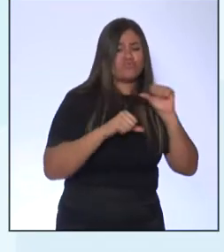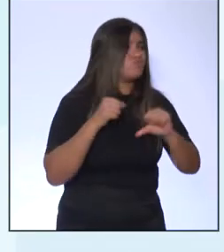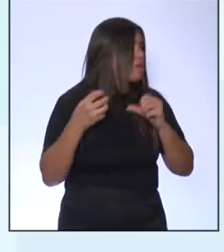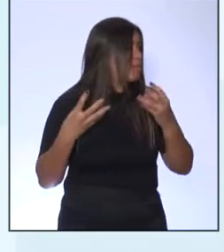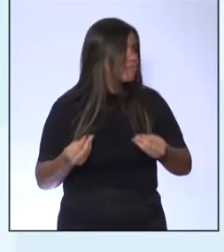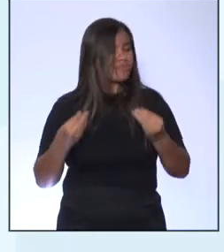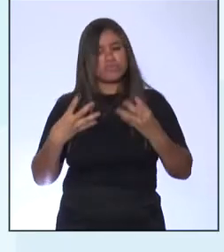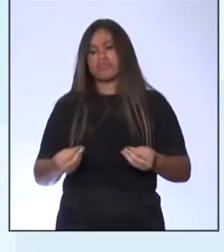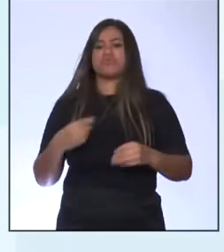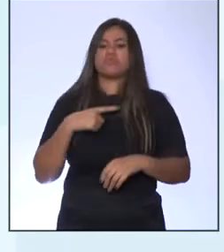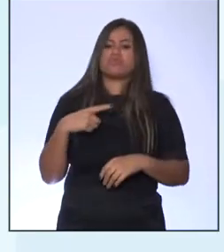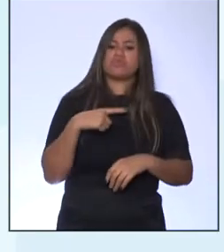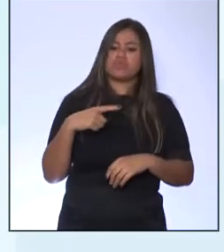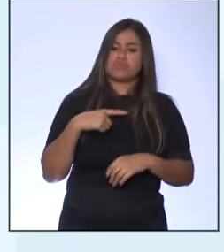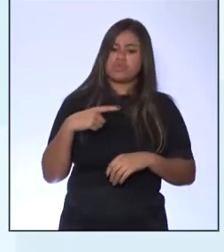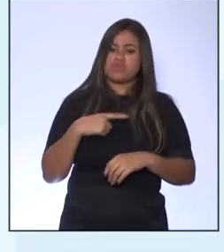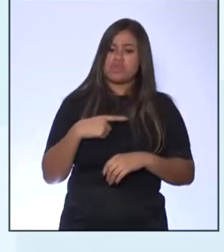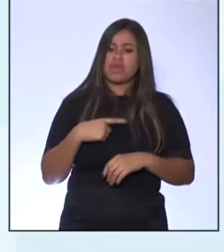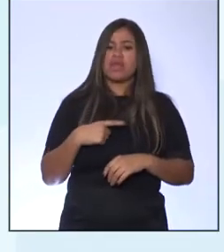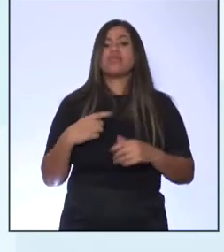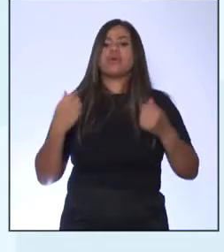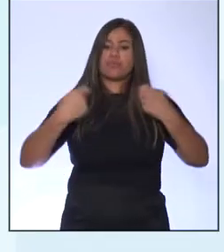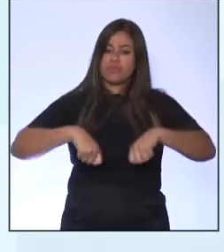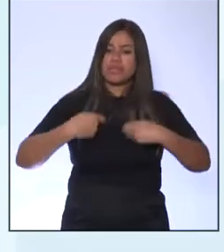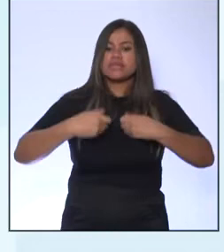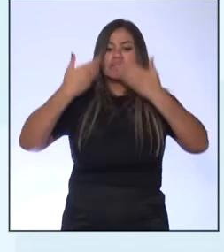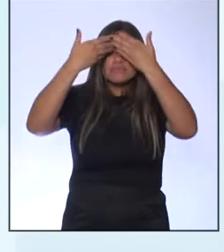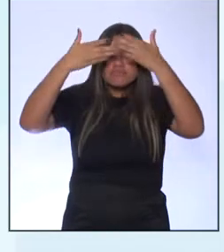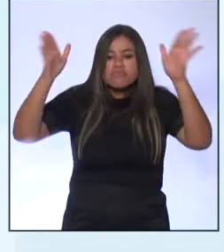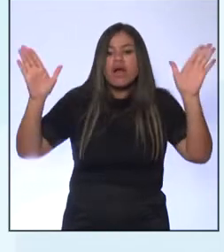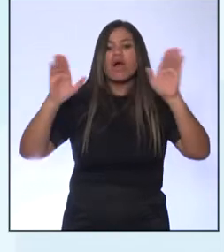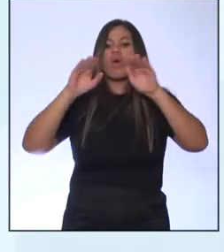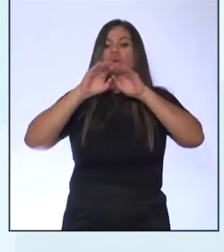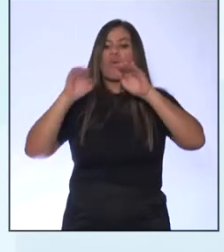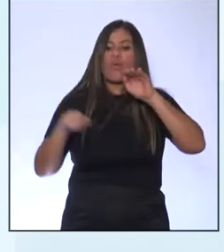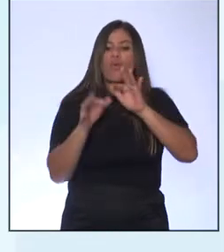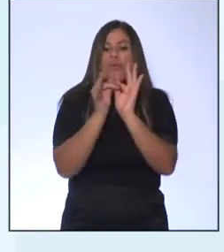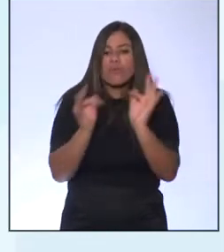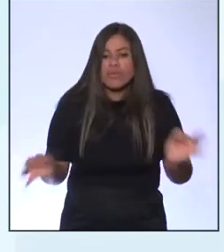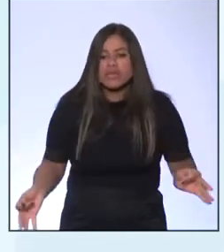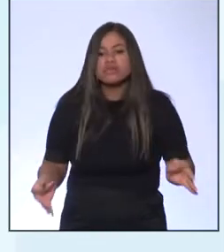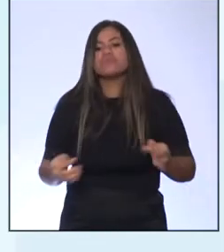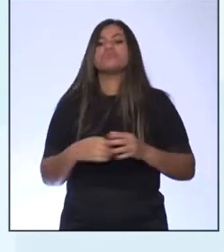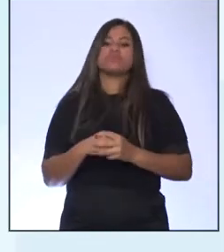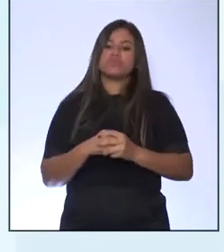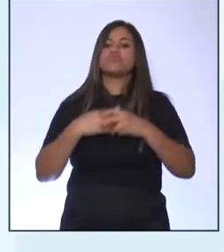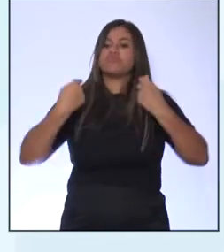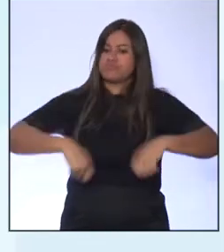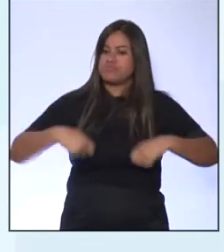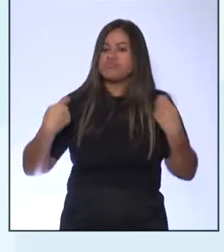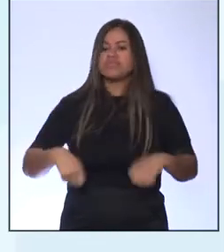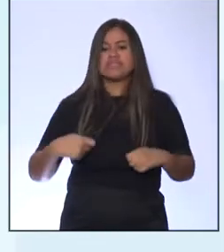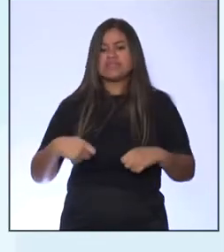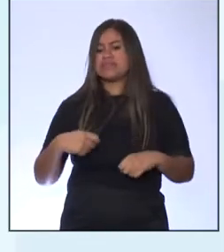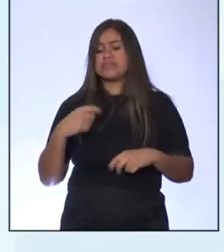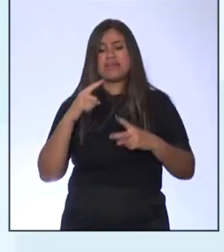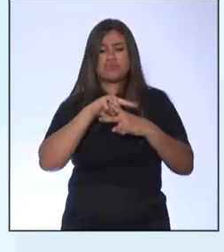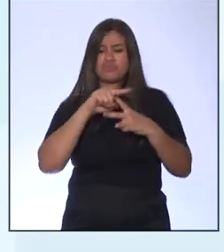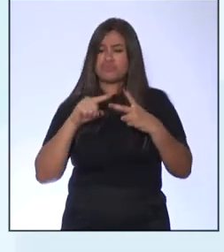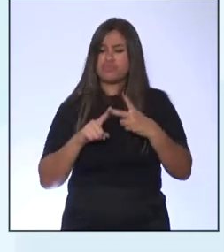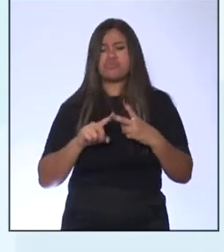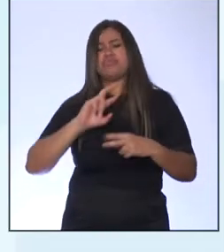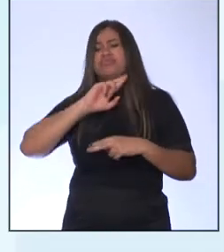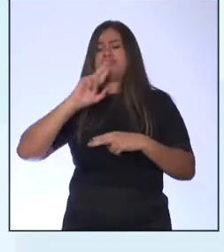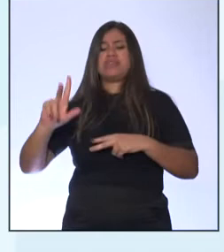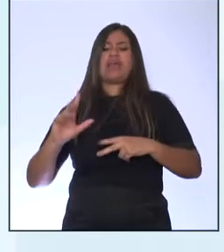acredito que a humildade, a abertura ao novo, querer aprender com todos, Eu acho que esse vai ser um enorme